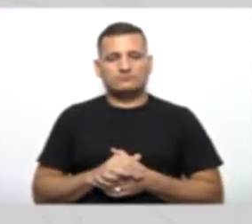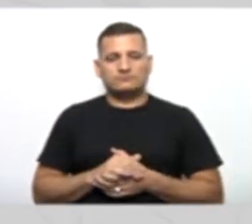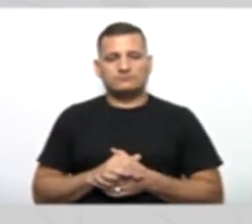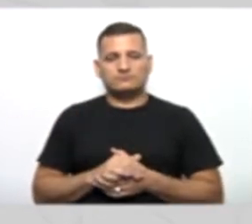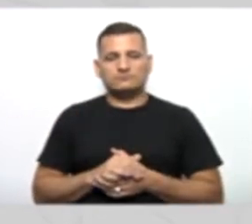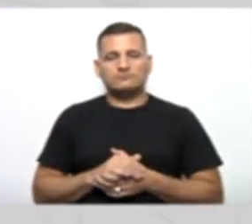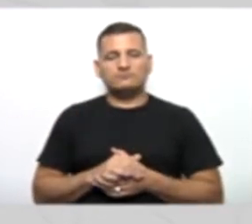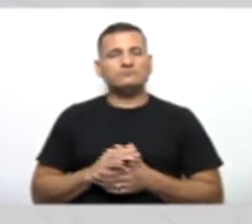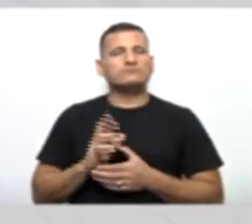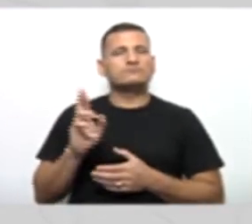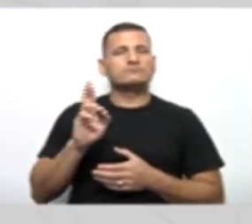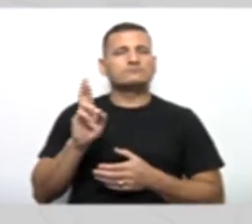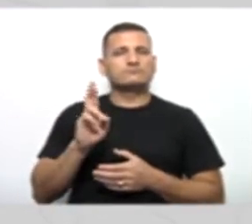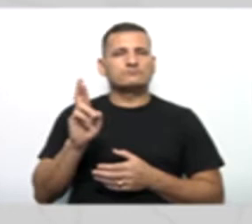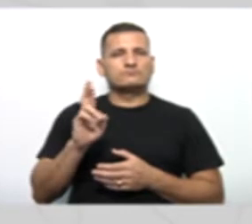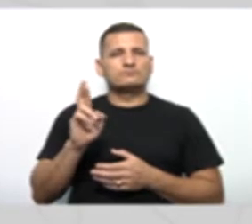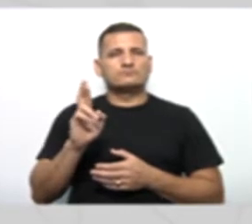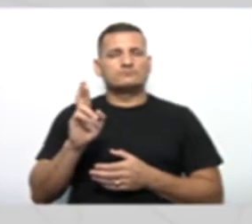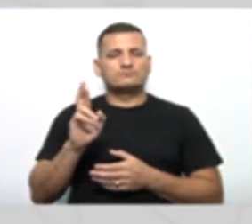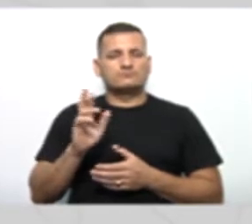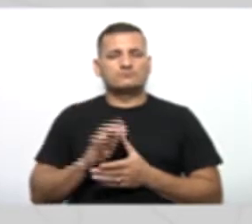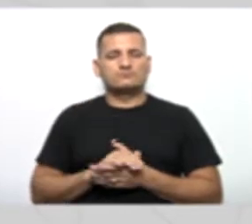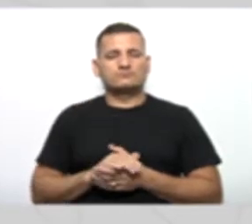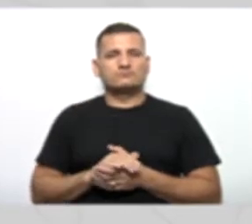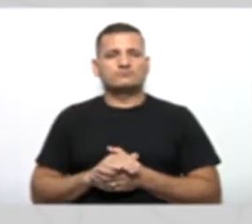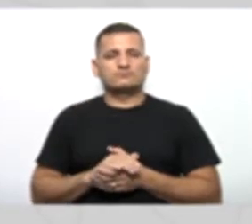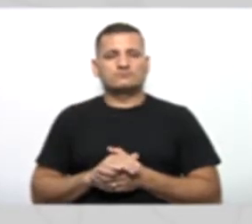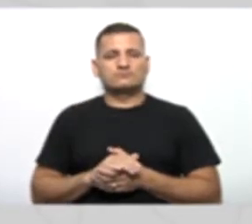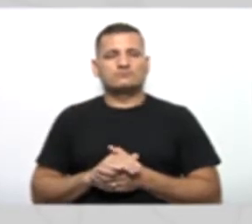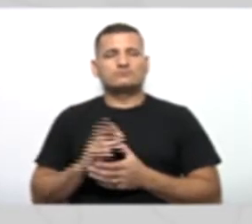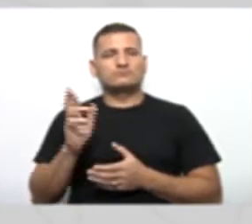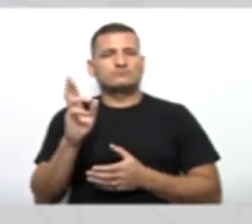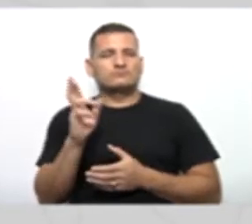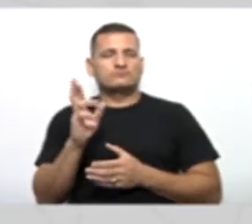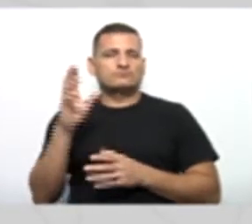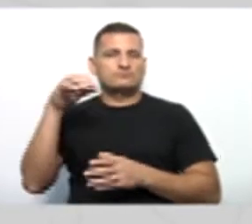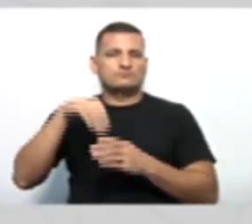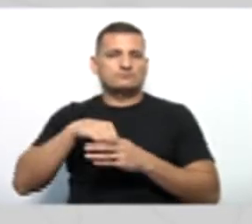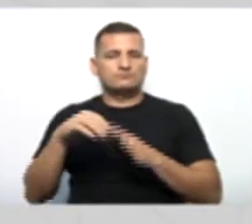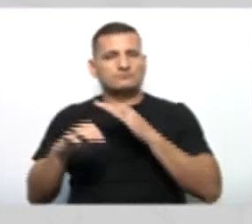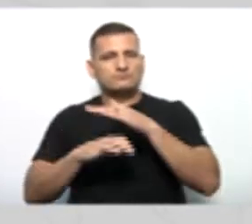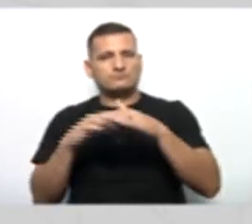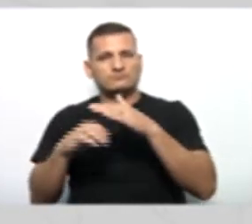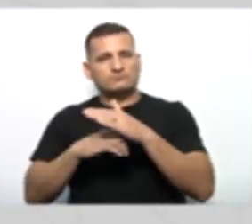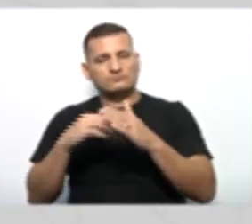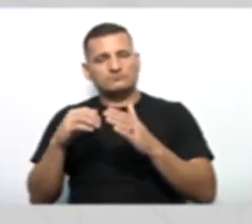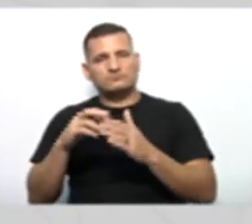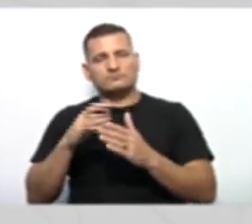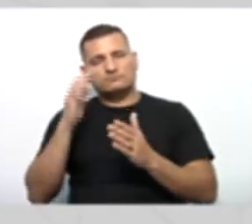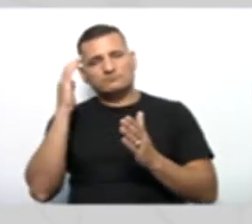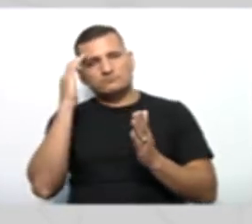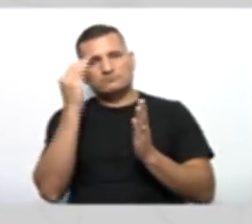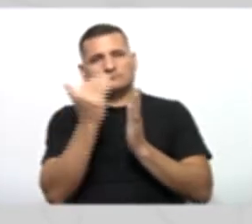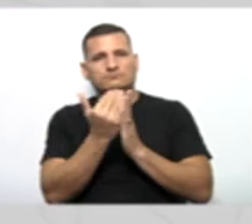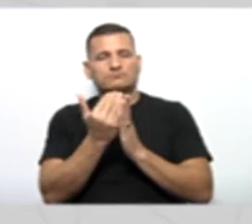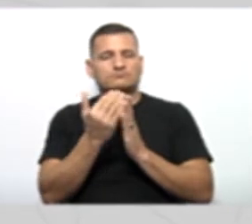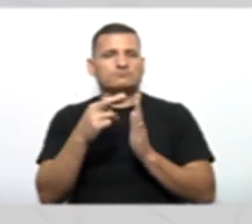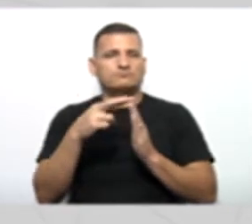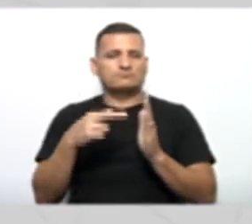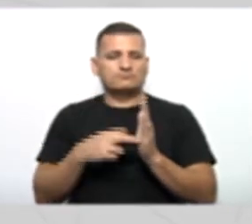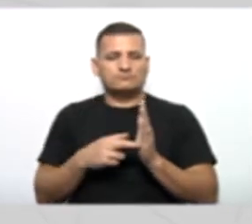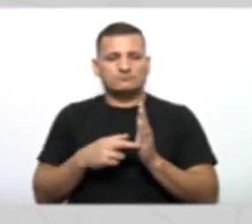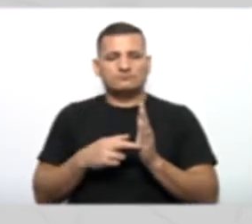quem serão os componentes da organização quem irá abranger né esse código de ética quem fará parte